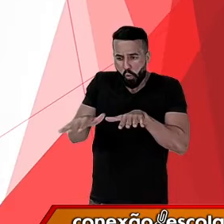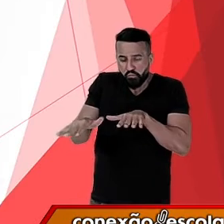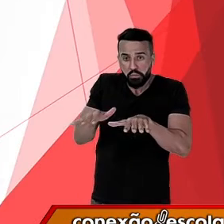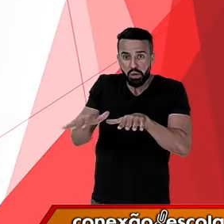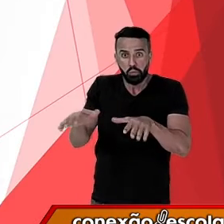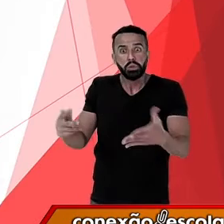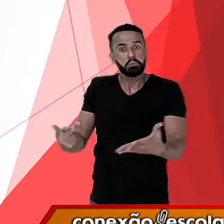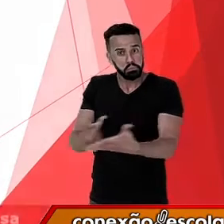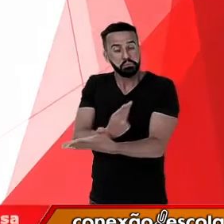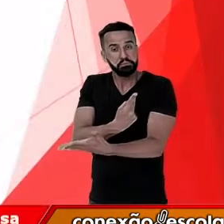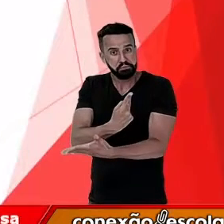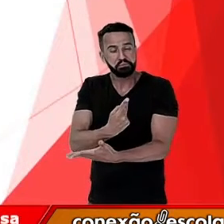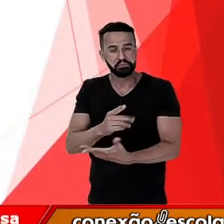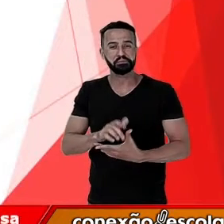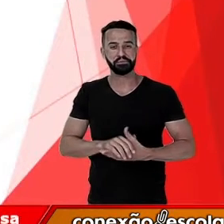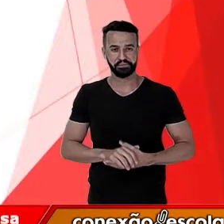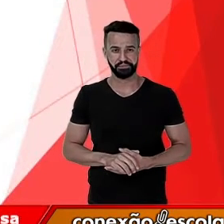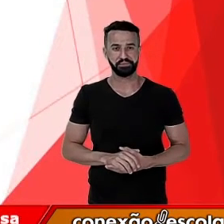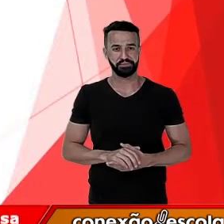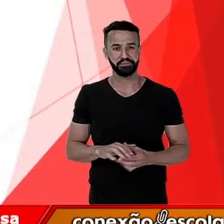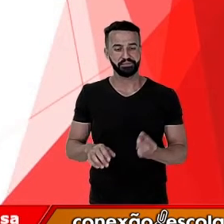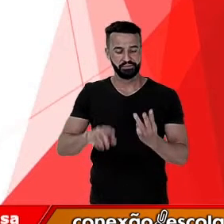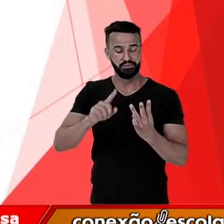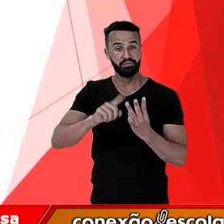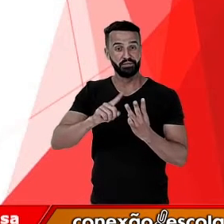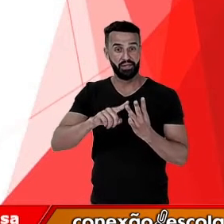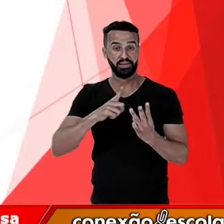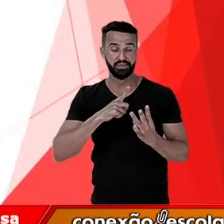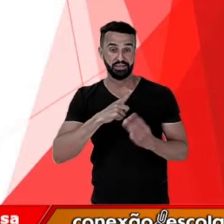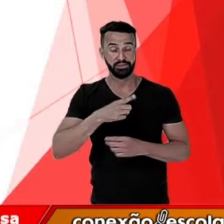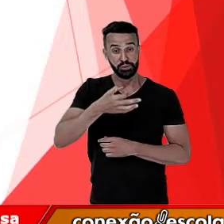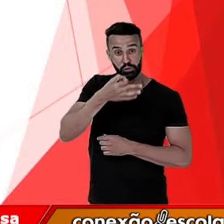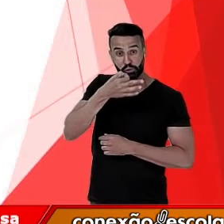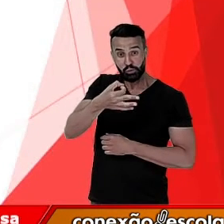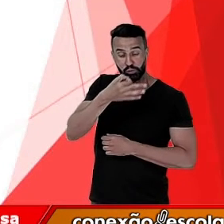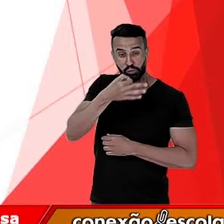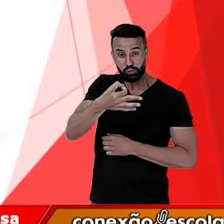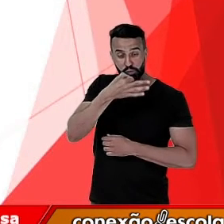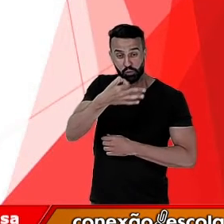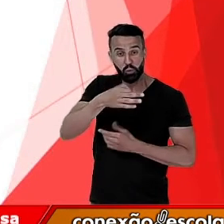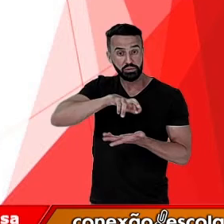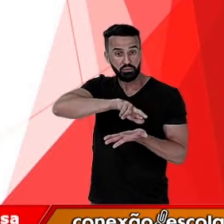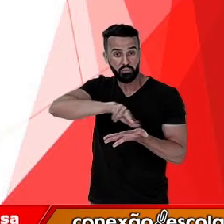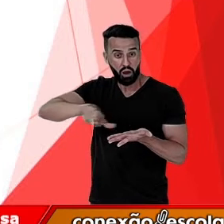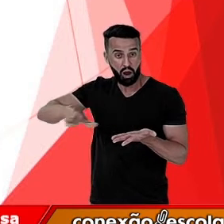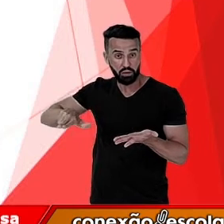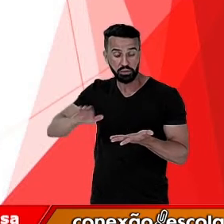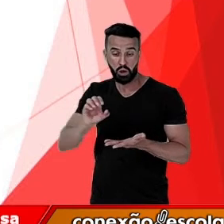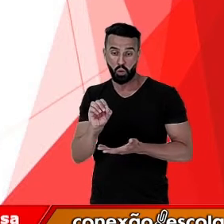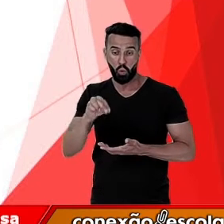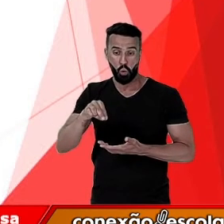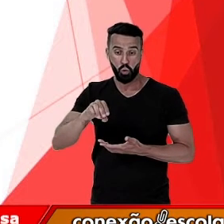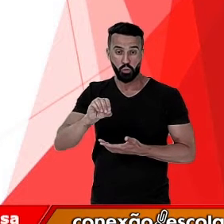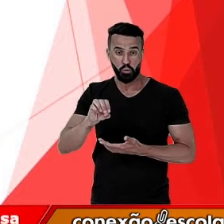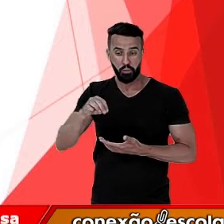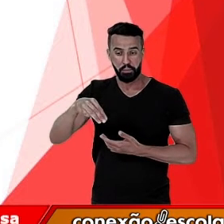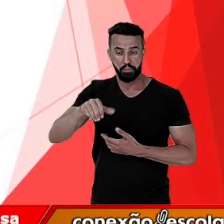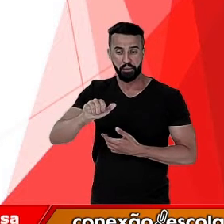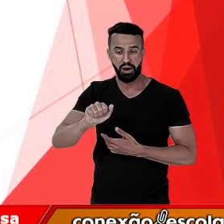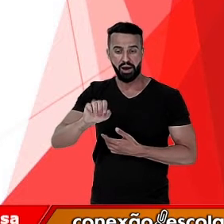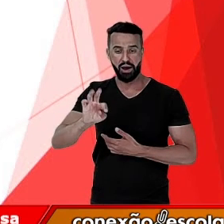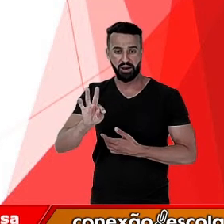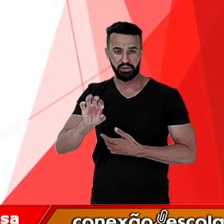quadrinho. Nós temos também as onomatopeias. Essa palavra é grande, mas o significado é bem tranquilo.